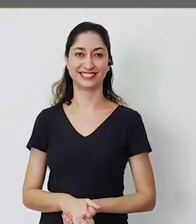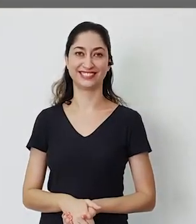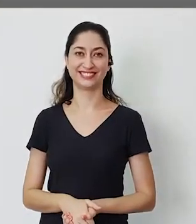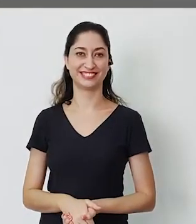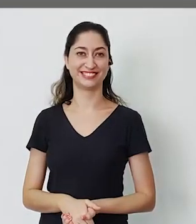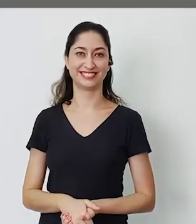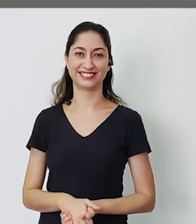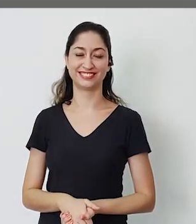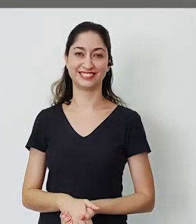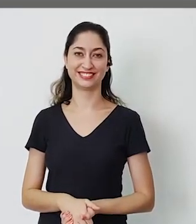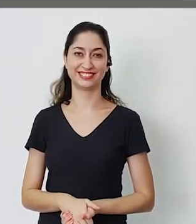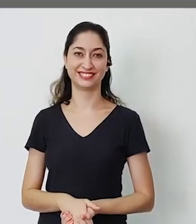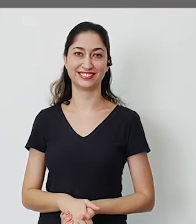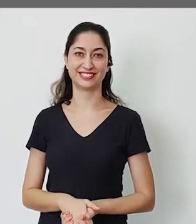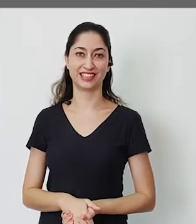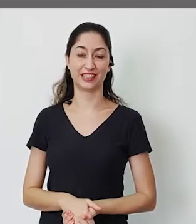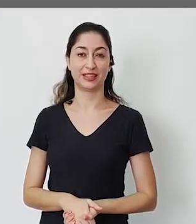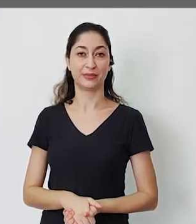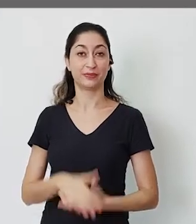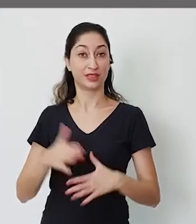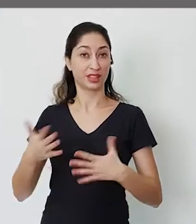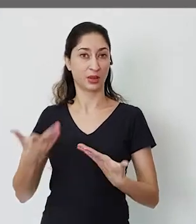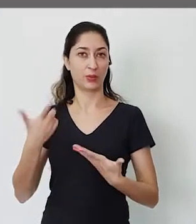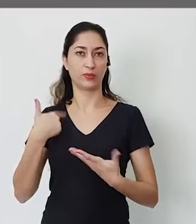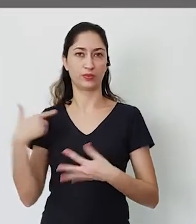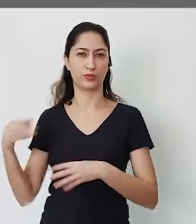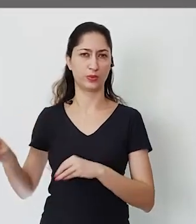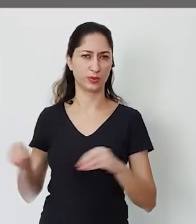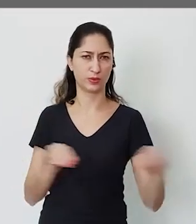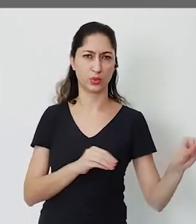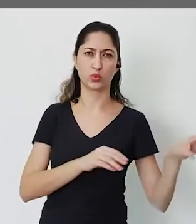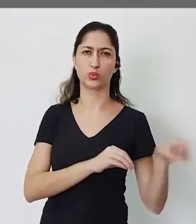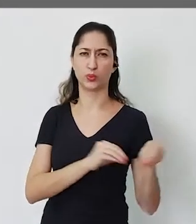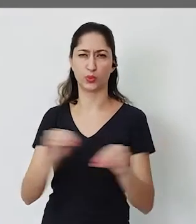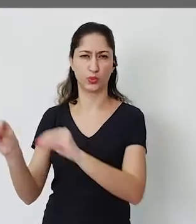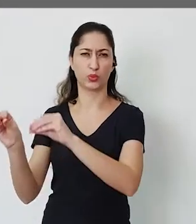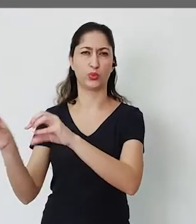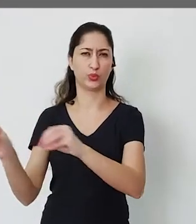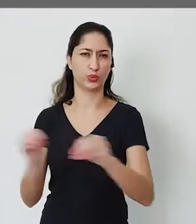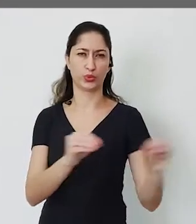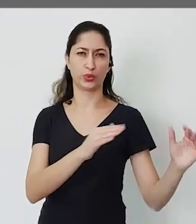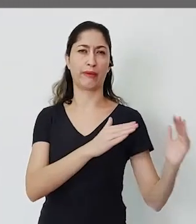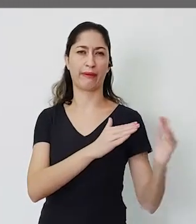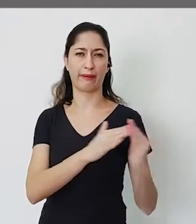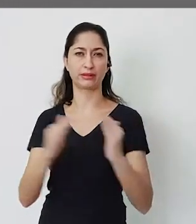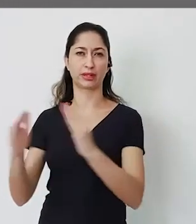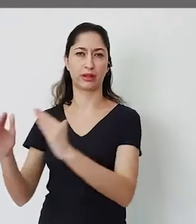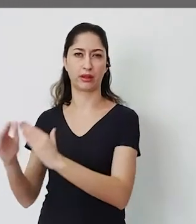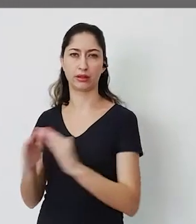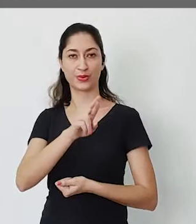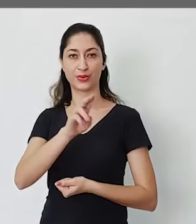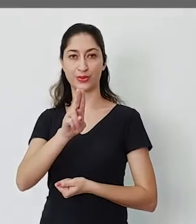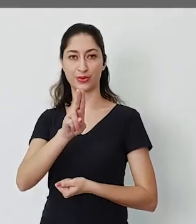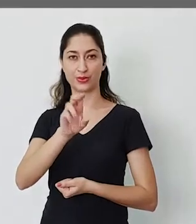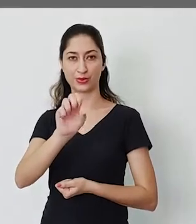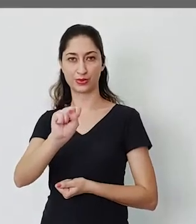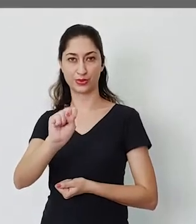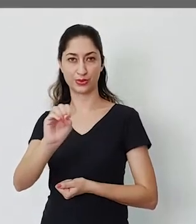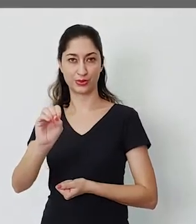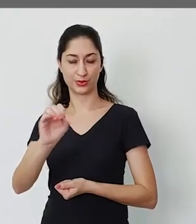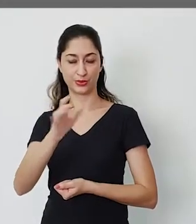venho também. Sou da região metropolitana de Belo Horizonte também e atualmente estou morando no bairro Palmeiras,